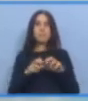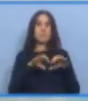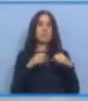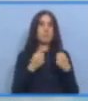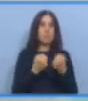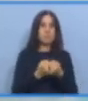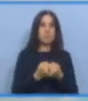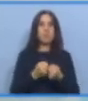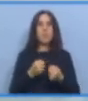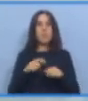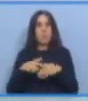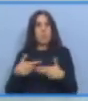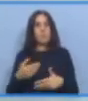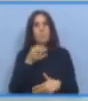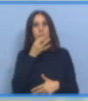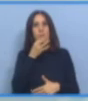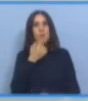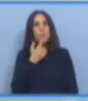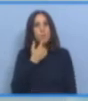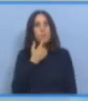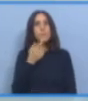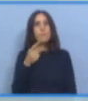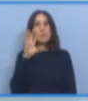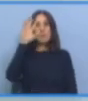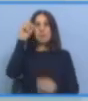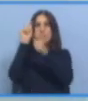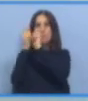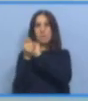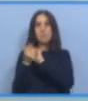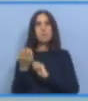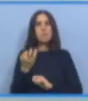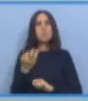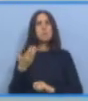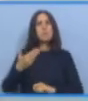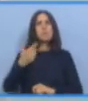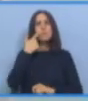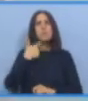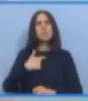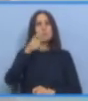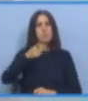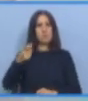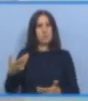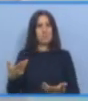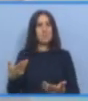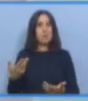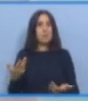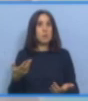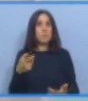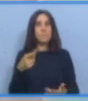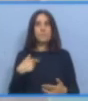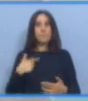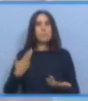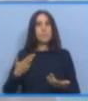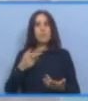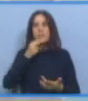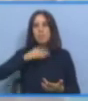sociais. Hoje fala-se muito que as alterações climáticas é também uma questão de direitos humanos. Ter acesso